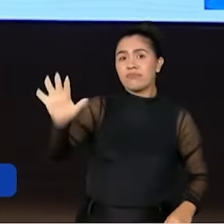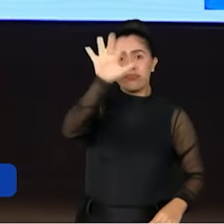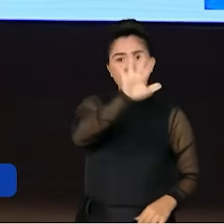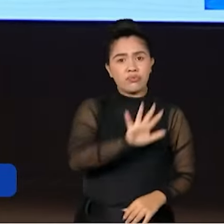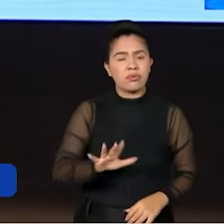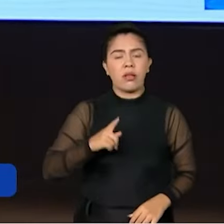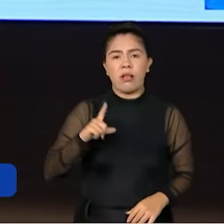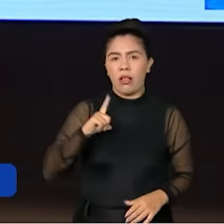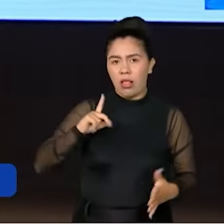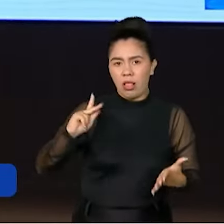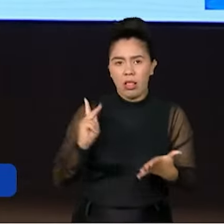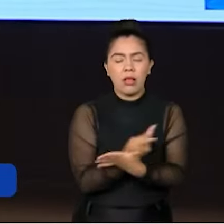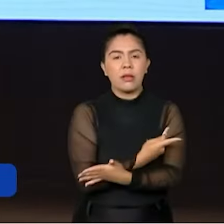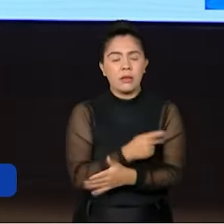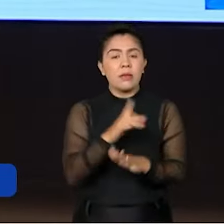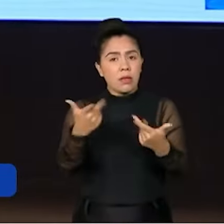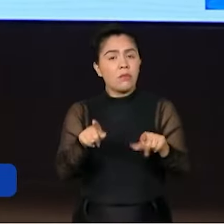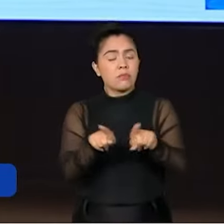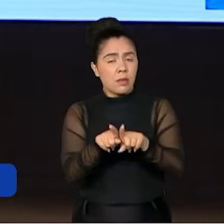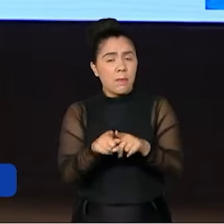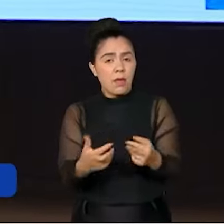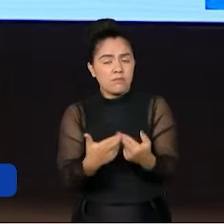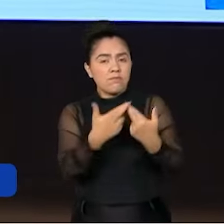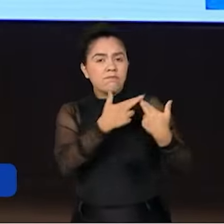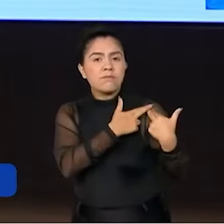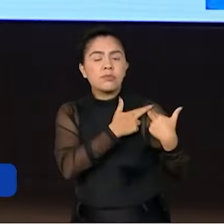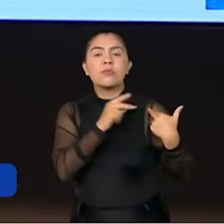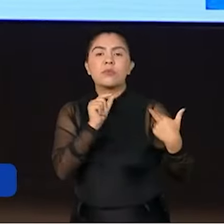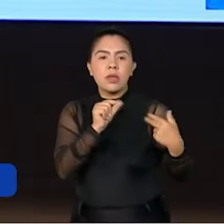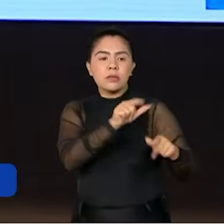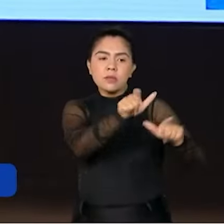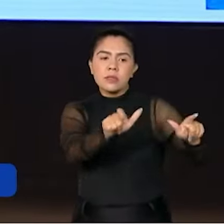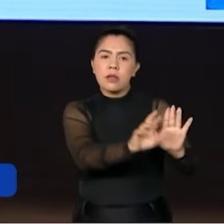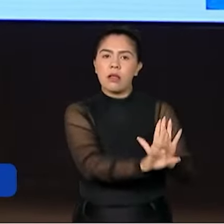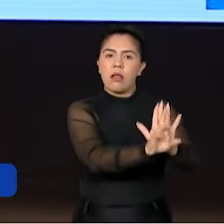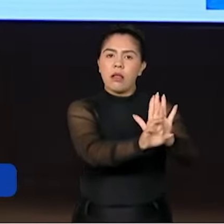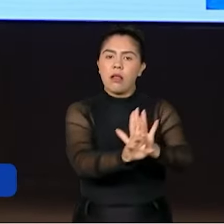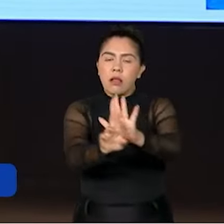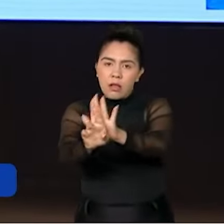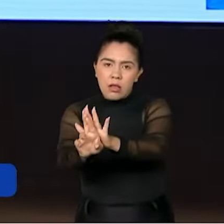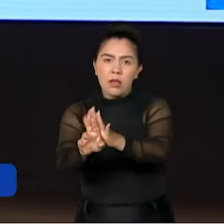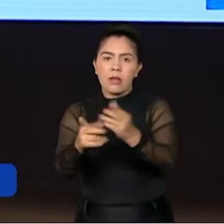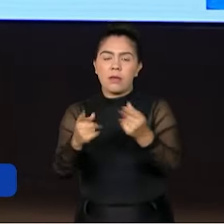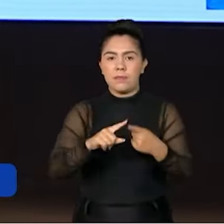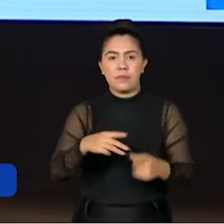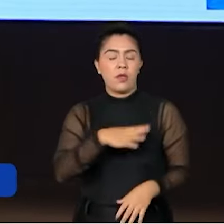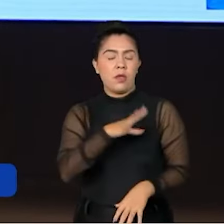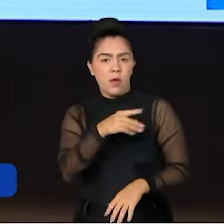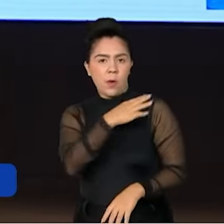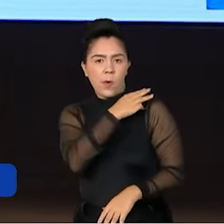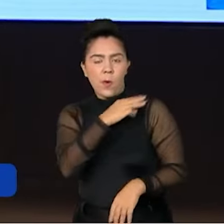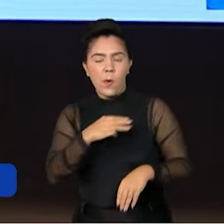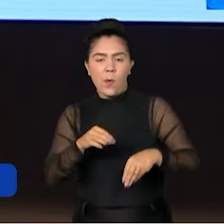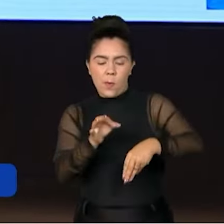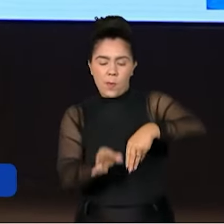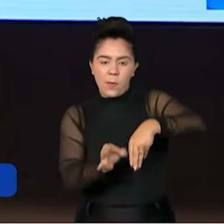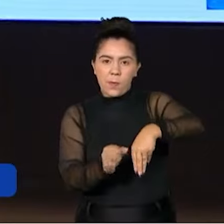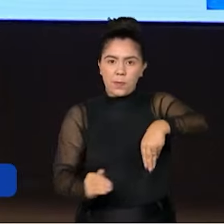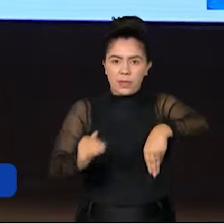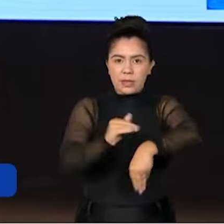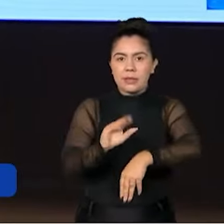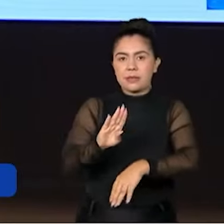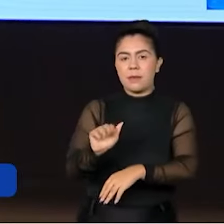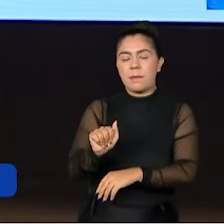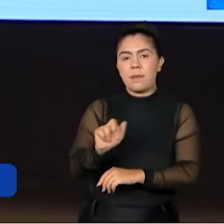é a responsabilidade daqueles que estão à frente dos poderes, no caso o ministro Barroso, no caso o ministro é